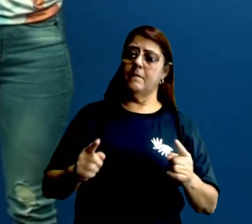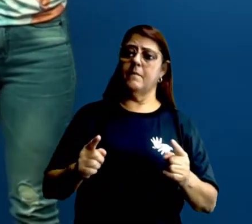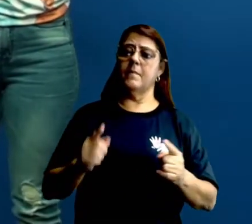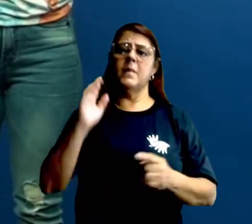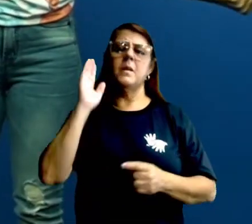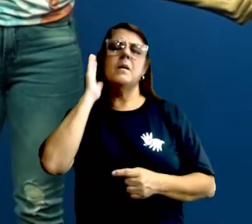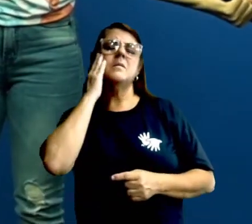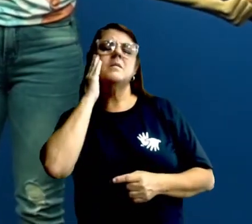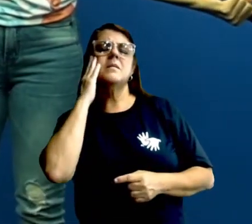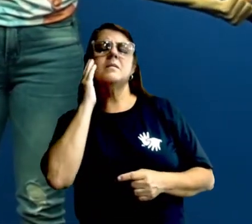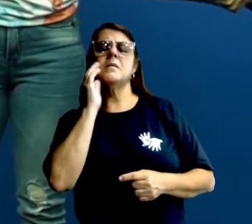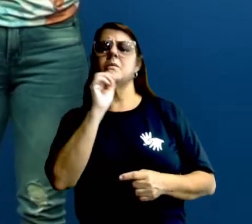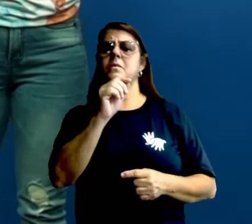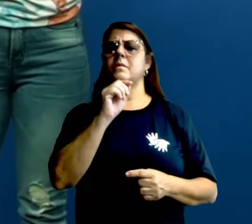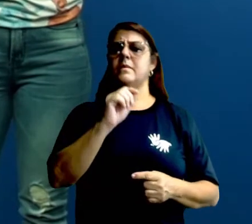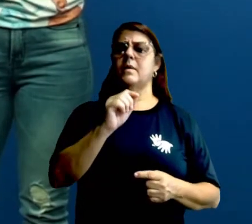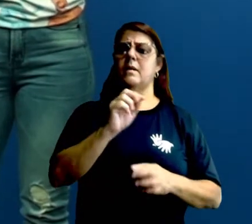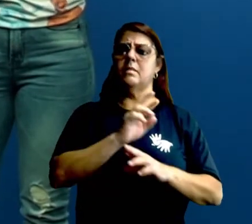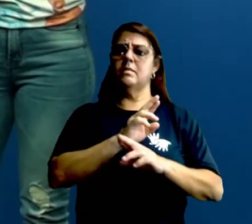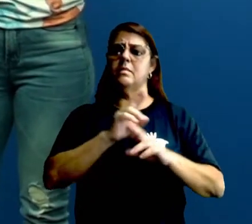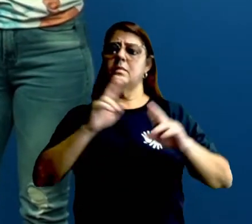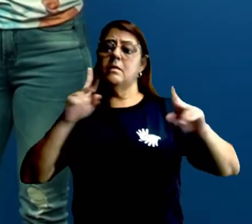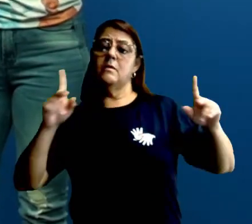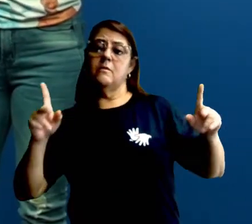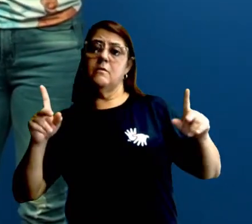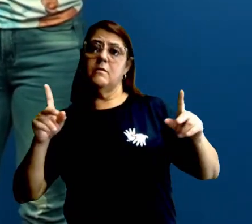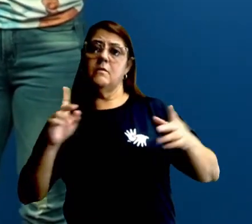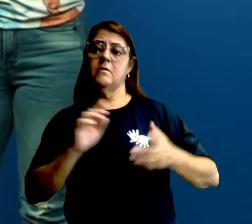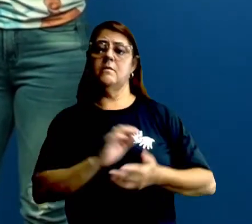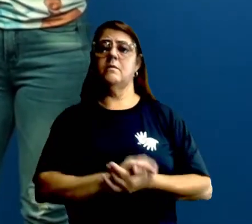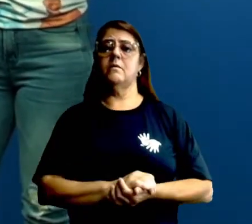gente vai entender que existem diferentes